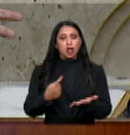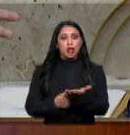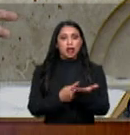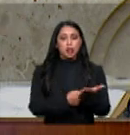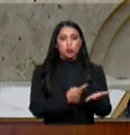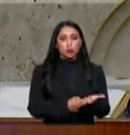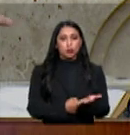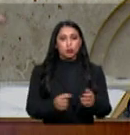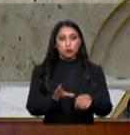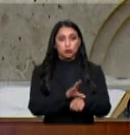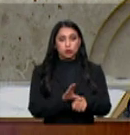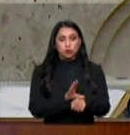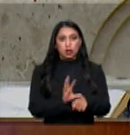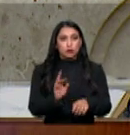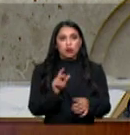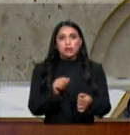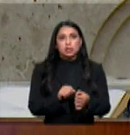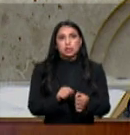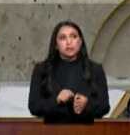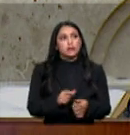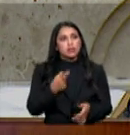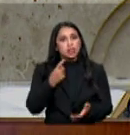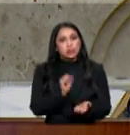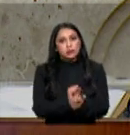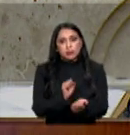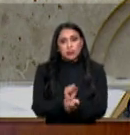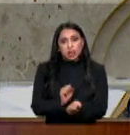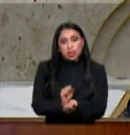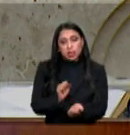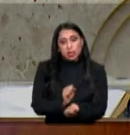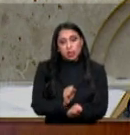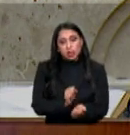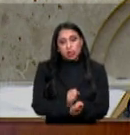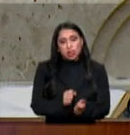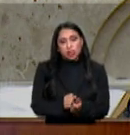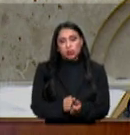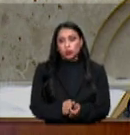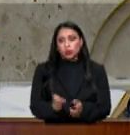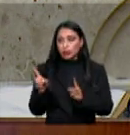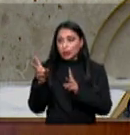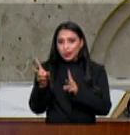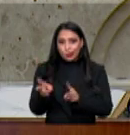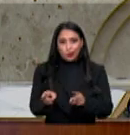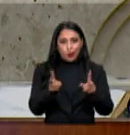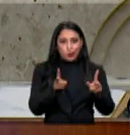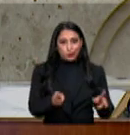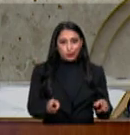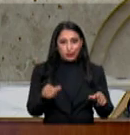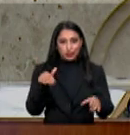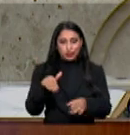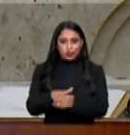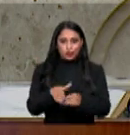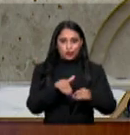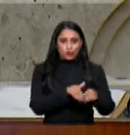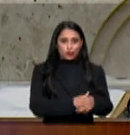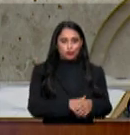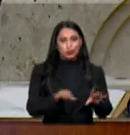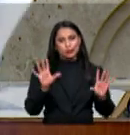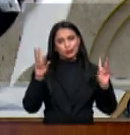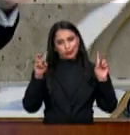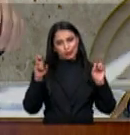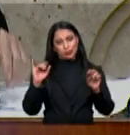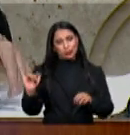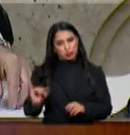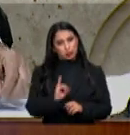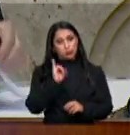de expectativa e de, digamos assim, de empate em relação a uma questão tão delicada